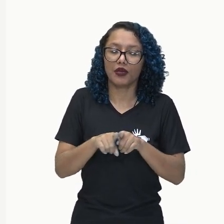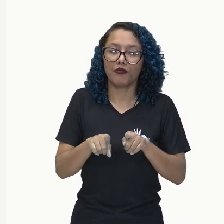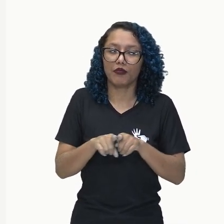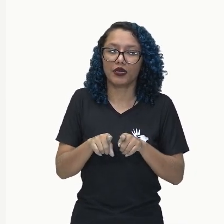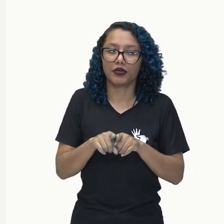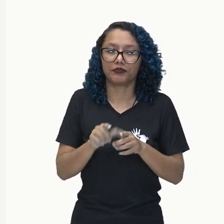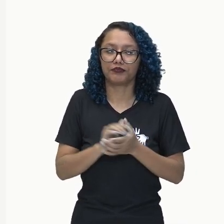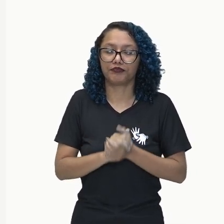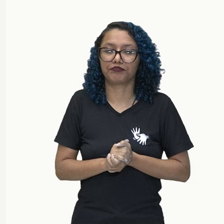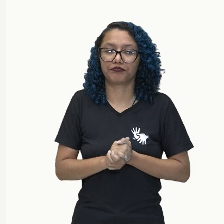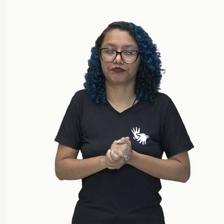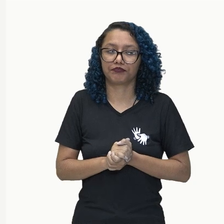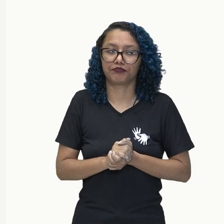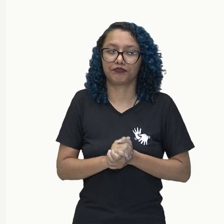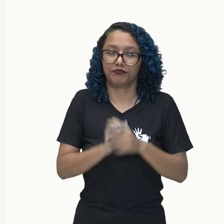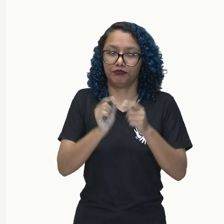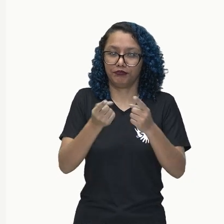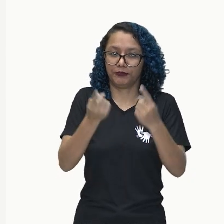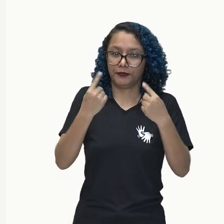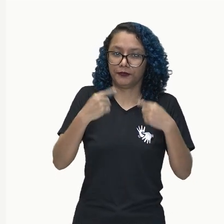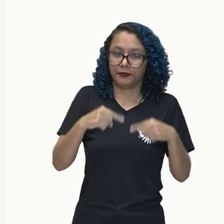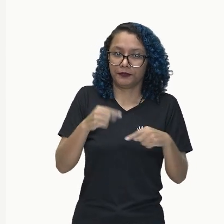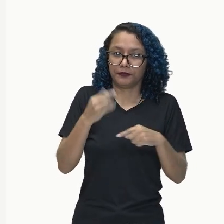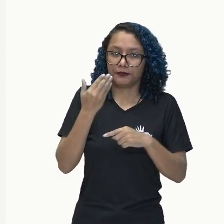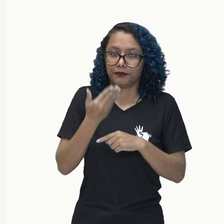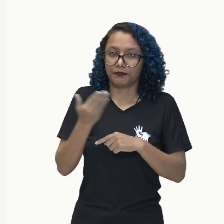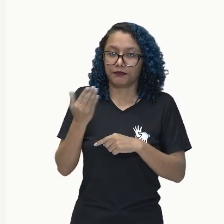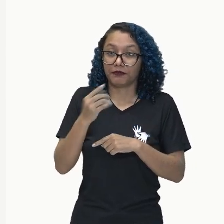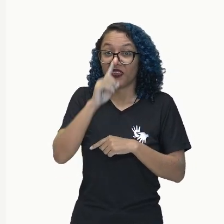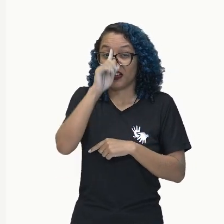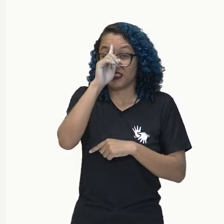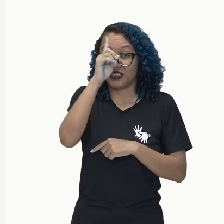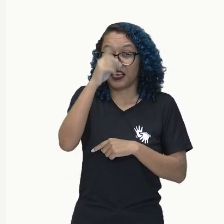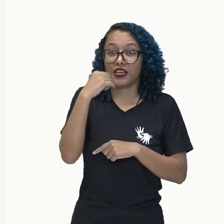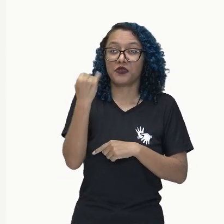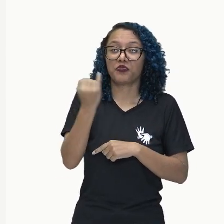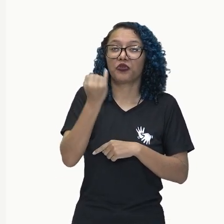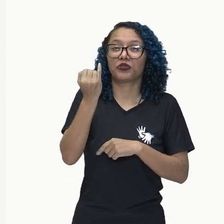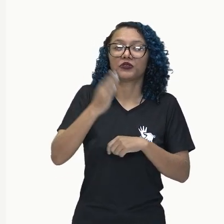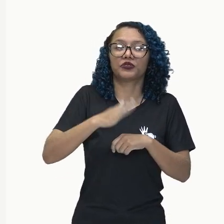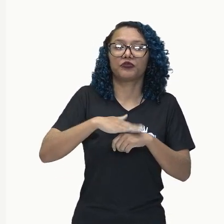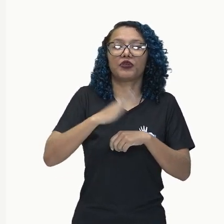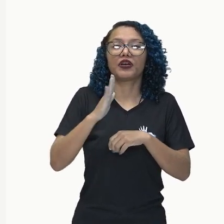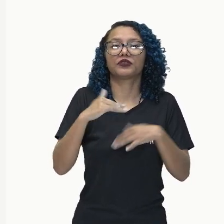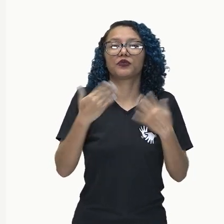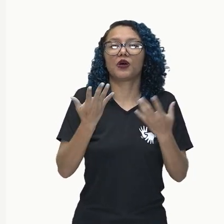nessa tabela, nós podemos analisar ali quais as ideias mais importantes que trouxe